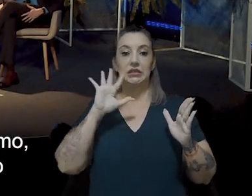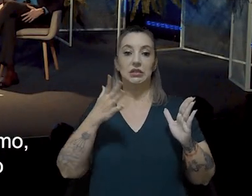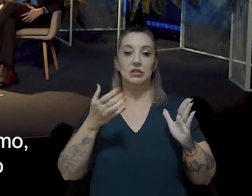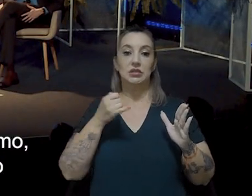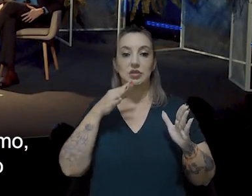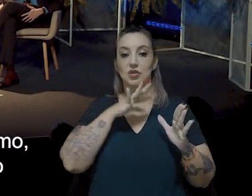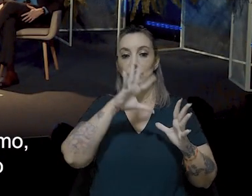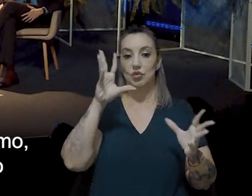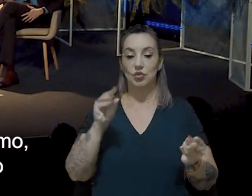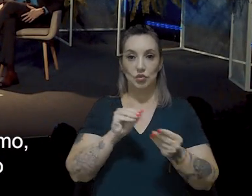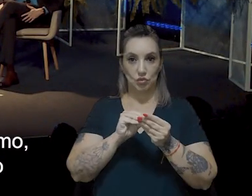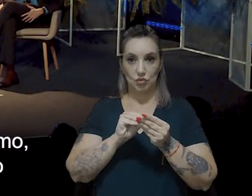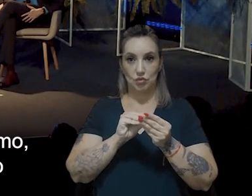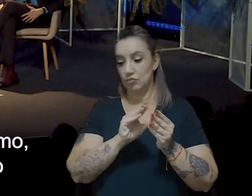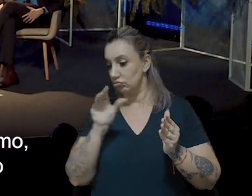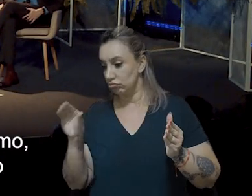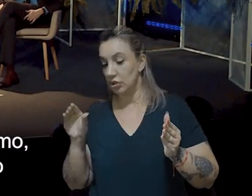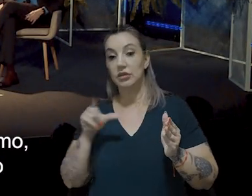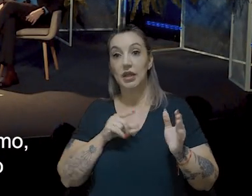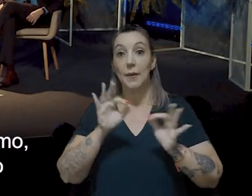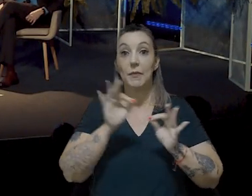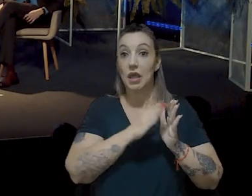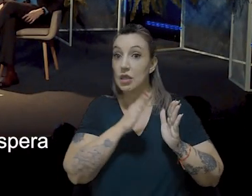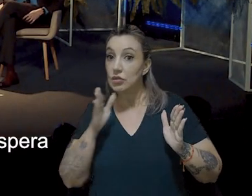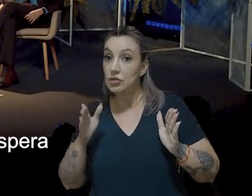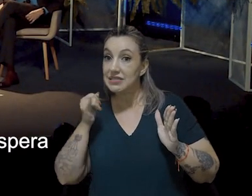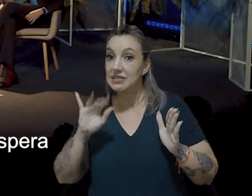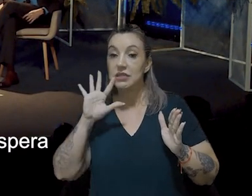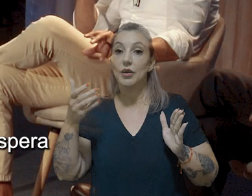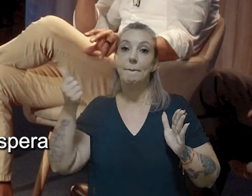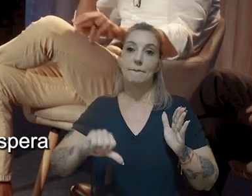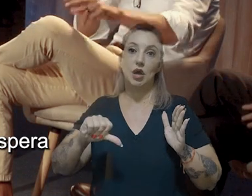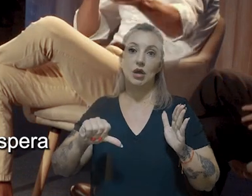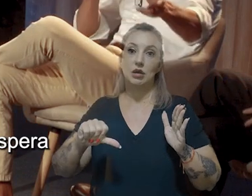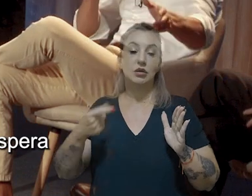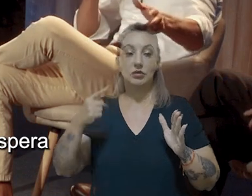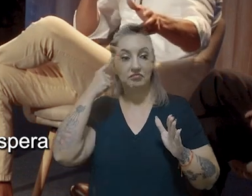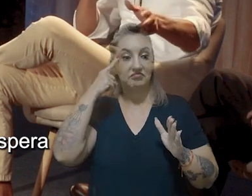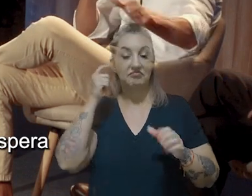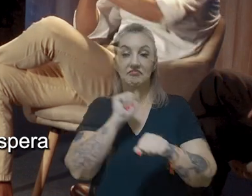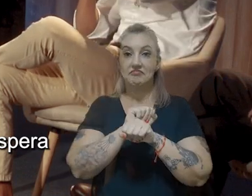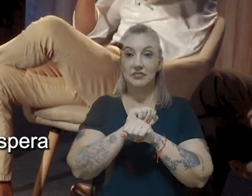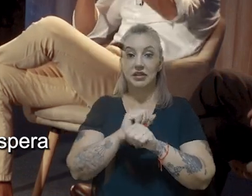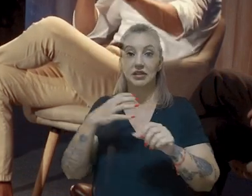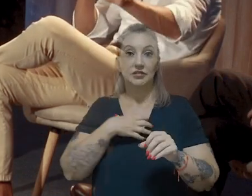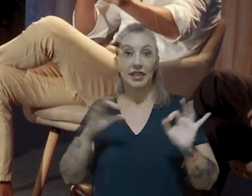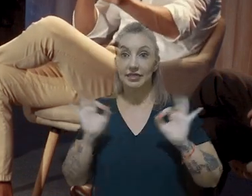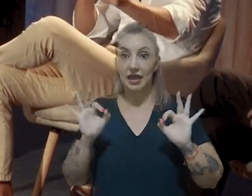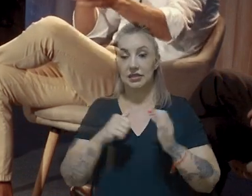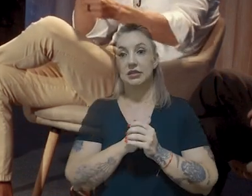obviamente colocar todo o recurso para o extremo mas ter um plano pro extremo porque o problema é que quando você não espera aquilo de forma